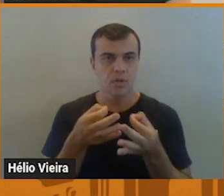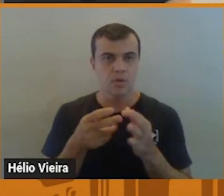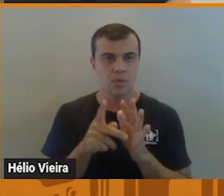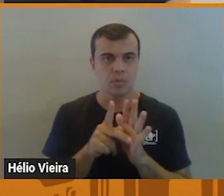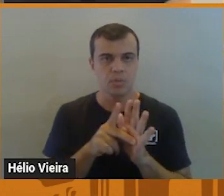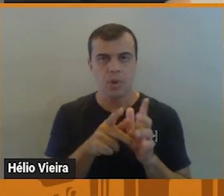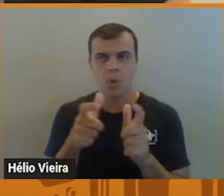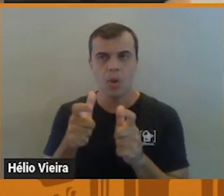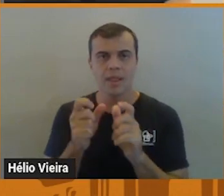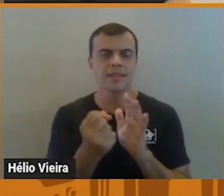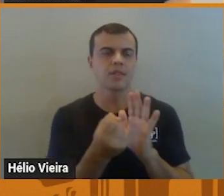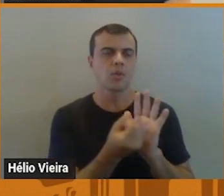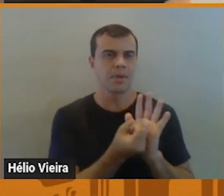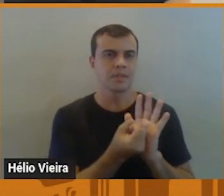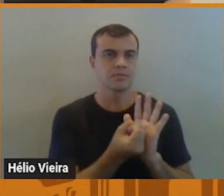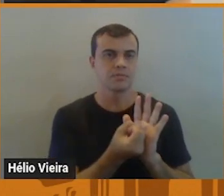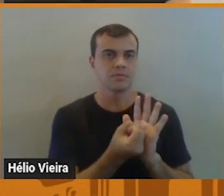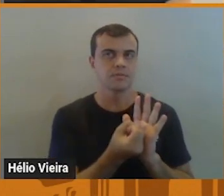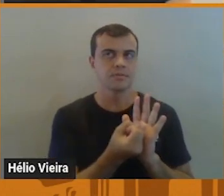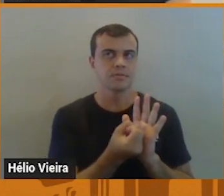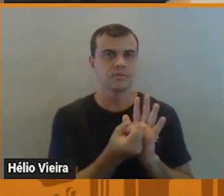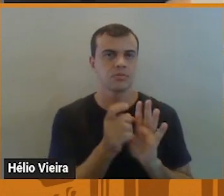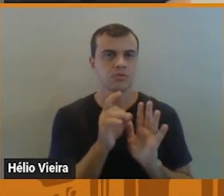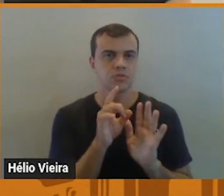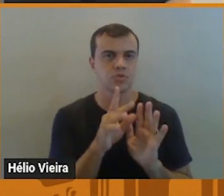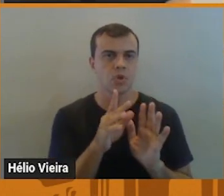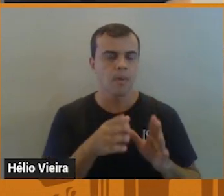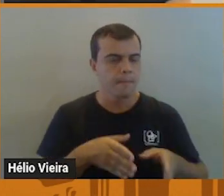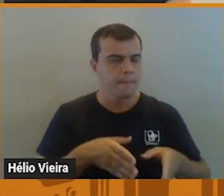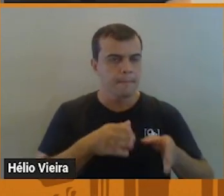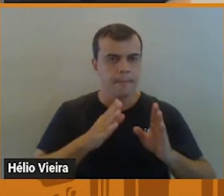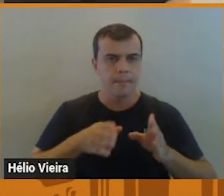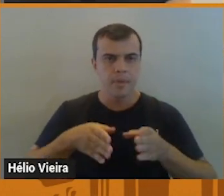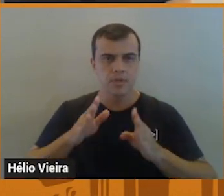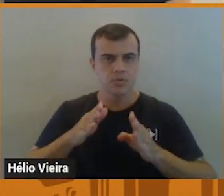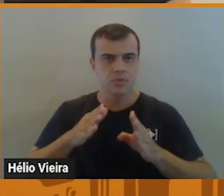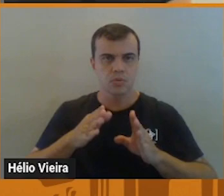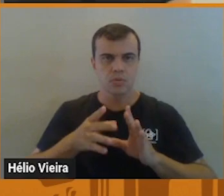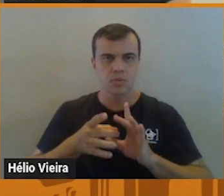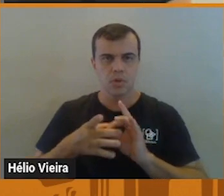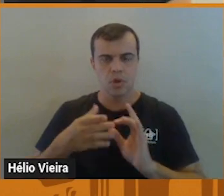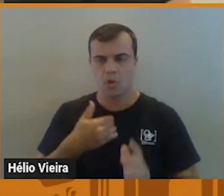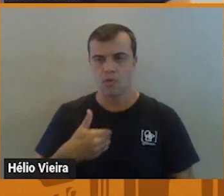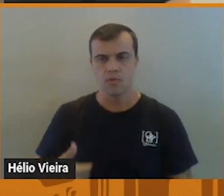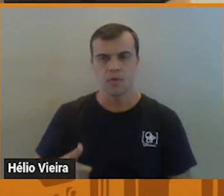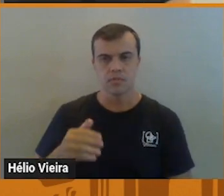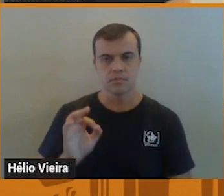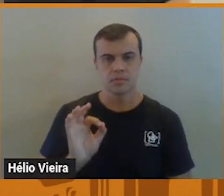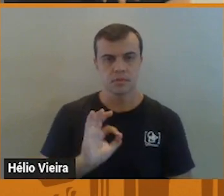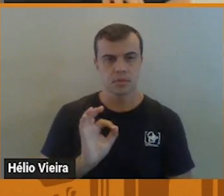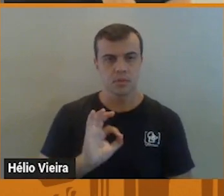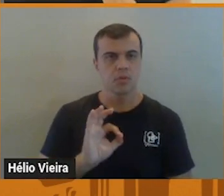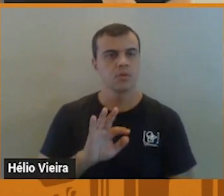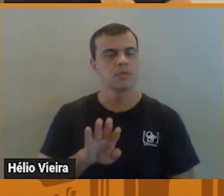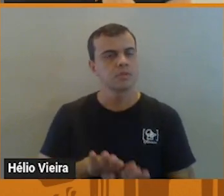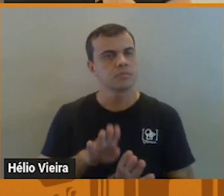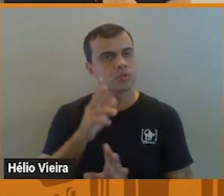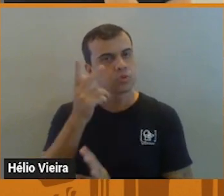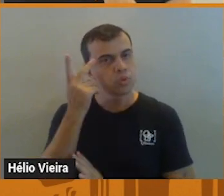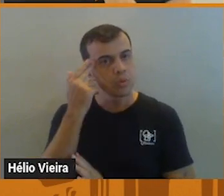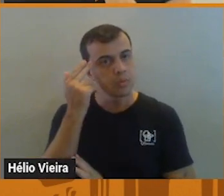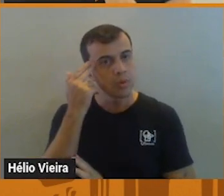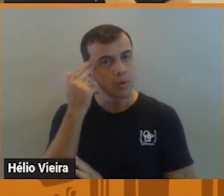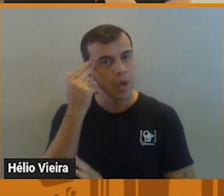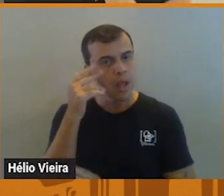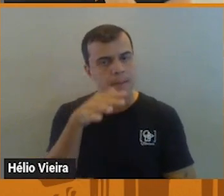tombados, aí não são só os prédios públicos ou alguma coisa assim. É muito comum em